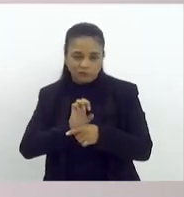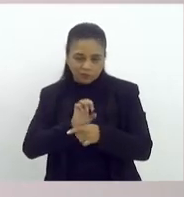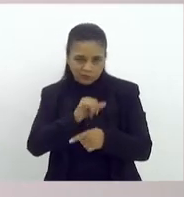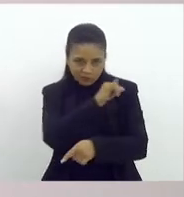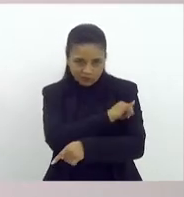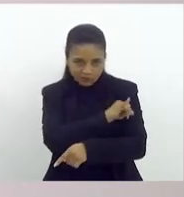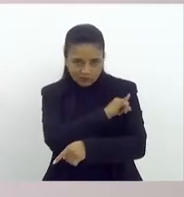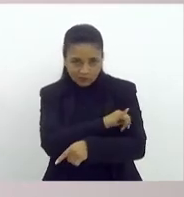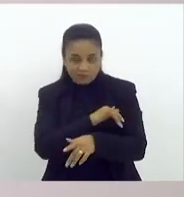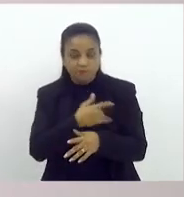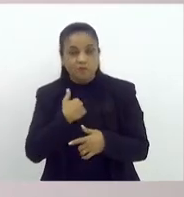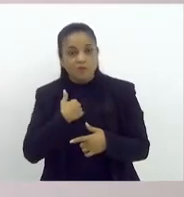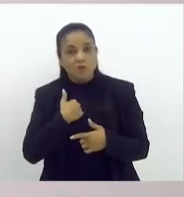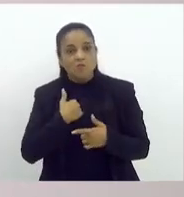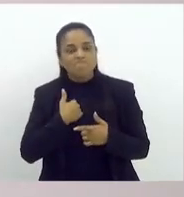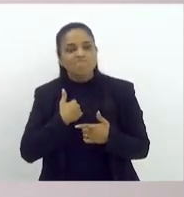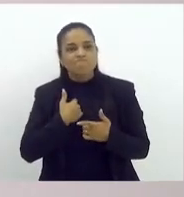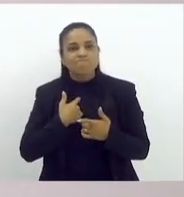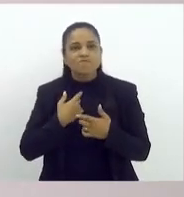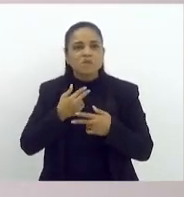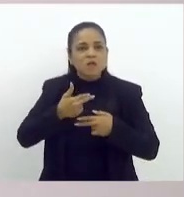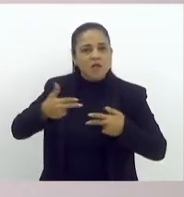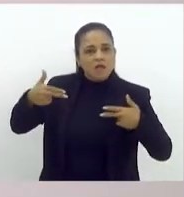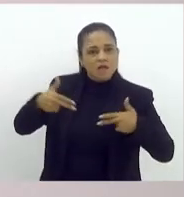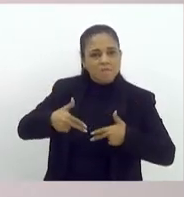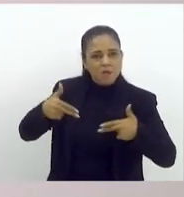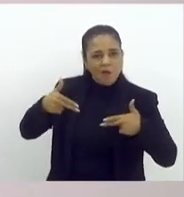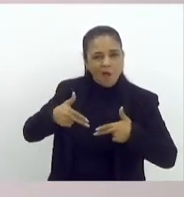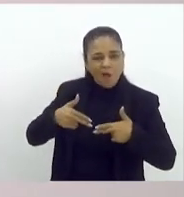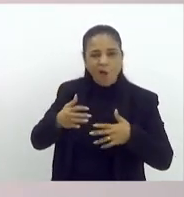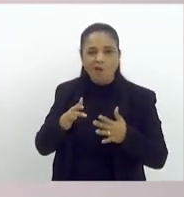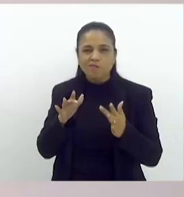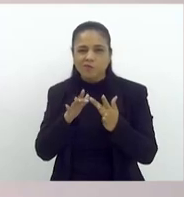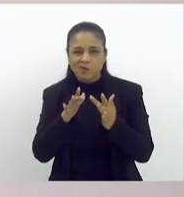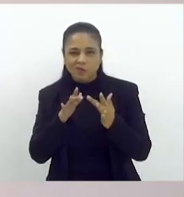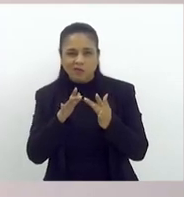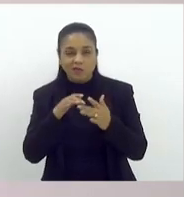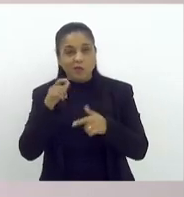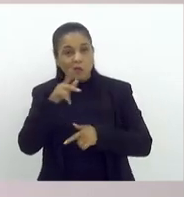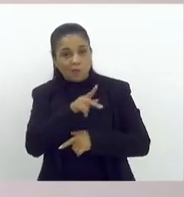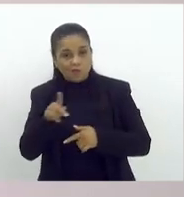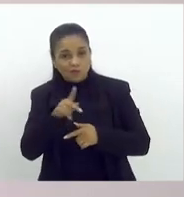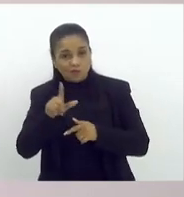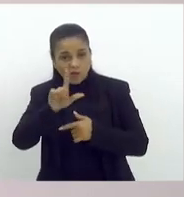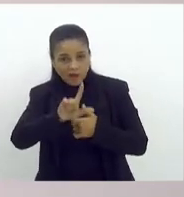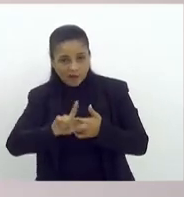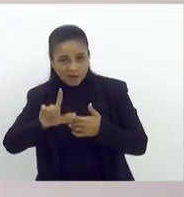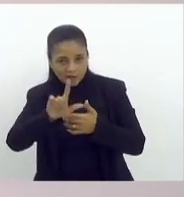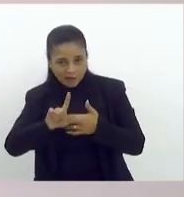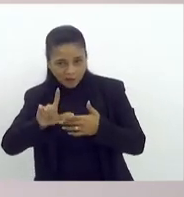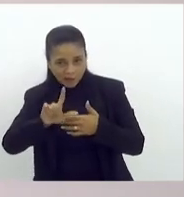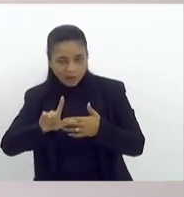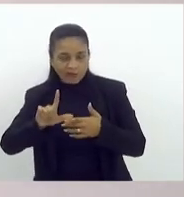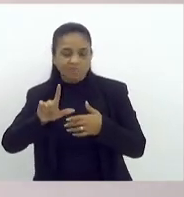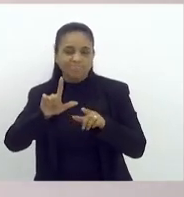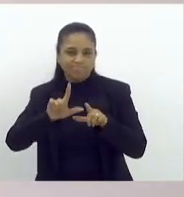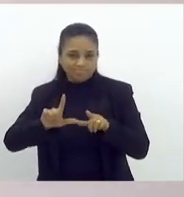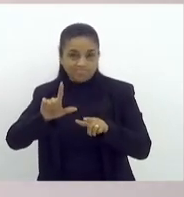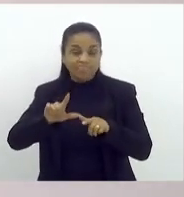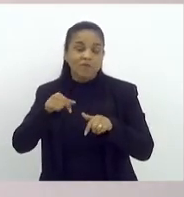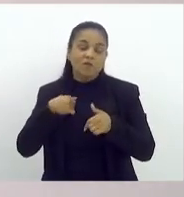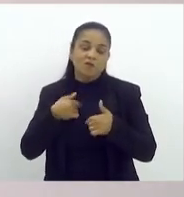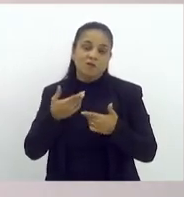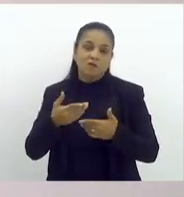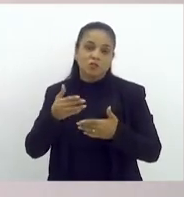eu cheguei ao hip hop Eu Sou professora de literatura então eu cheguei por com a princípio